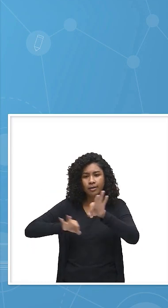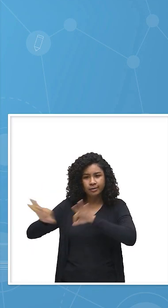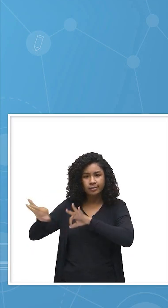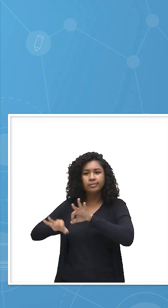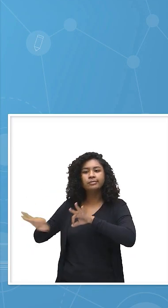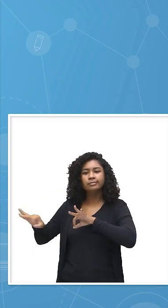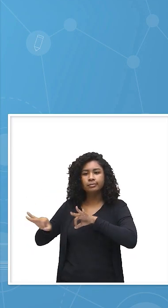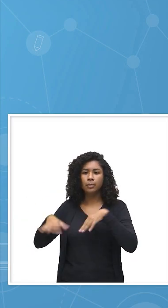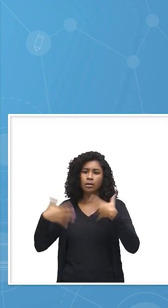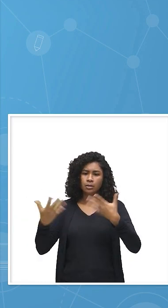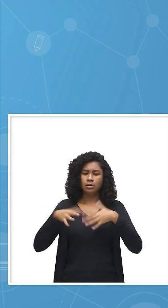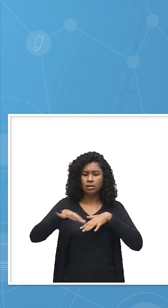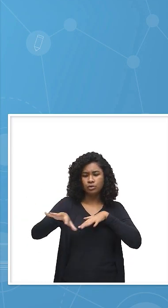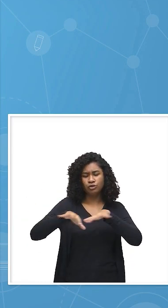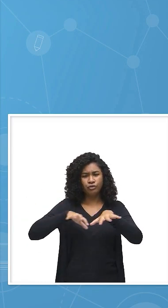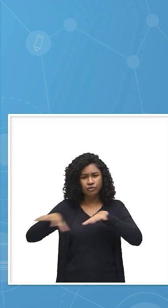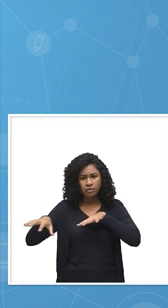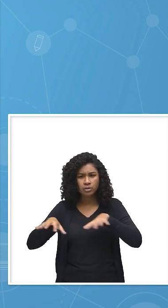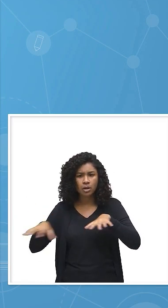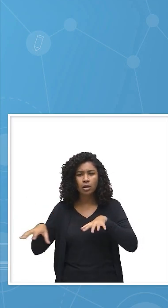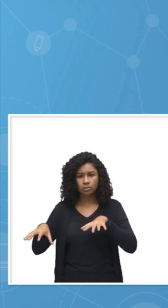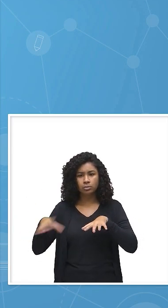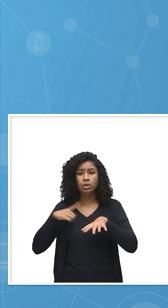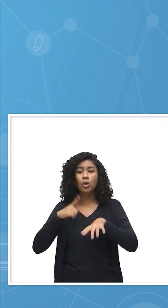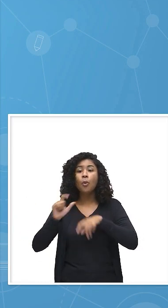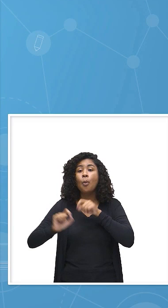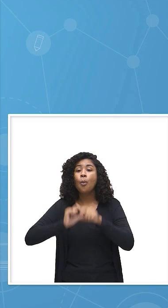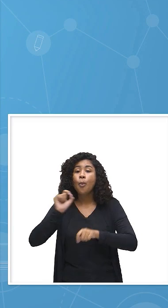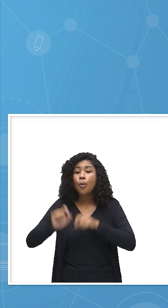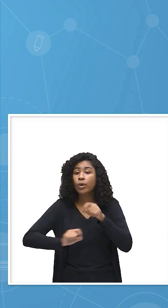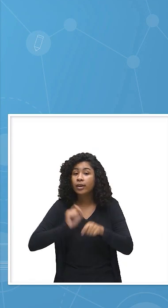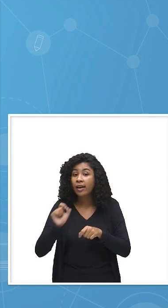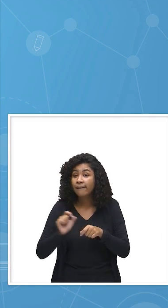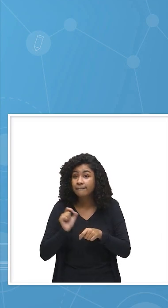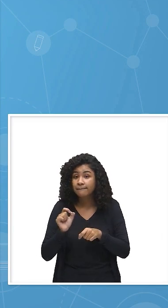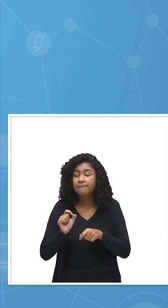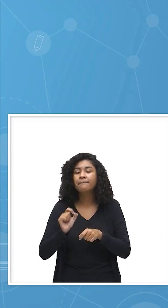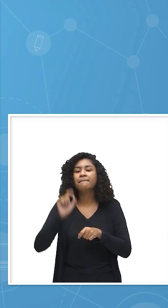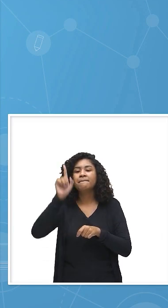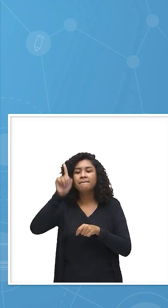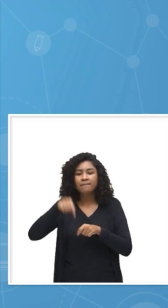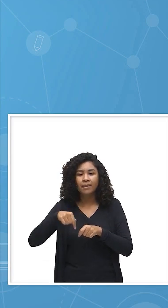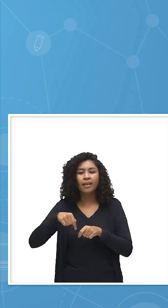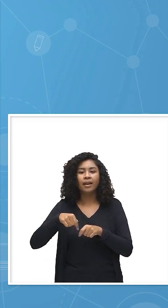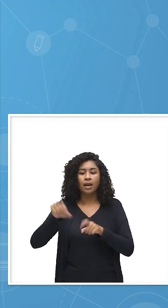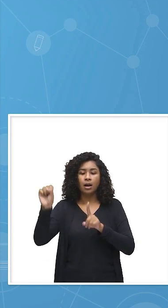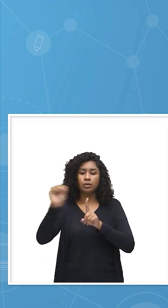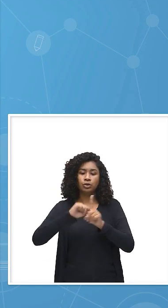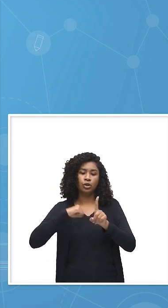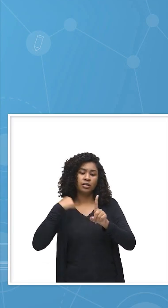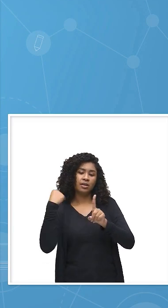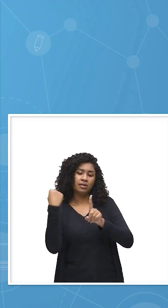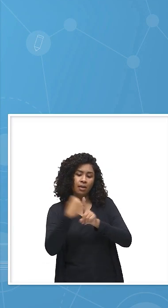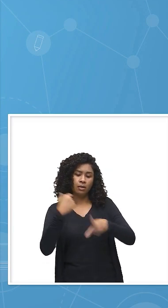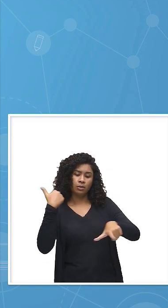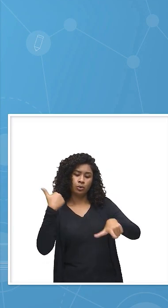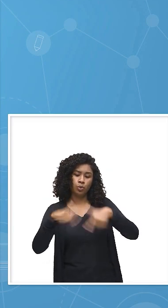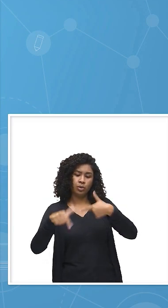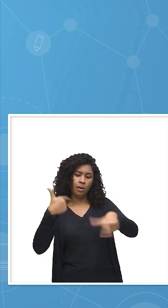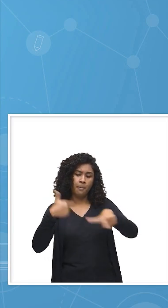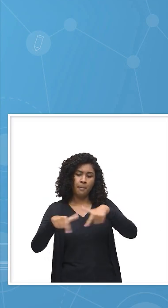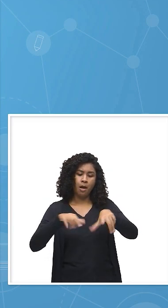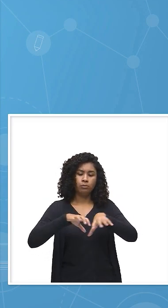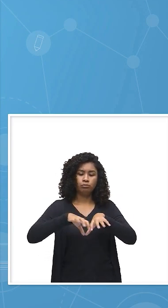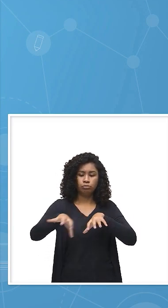tarefas aqui, dentro dos grupos, a gente tem o que a gente chama de divisão social do trabalho, que aparece